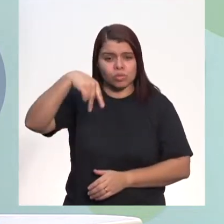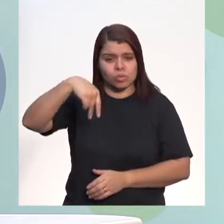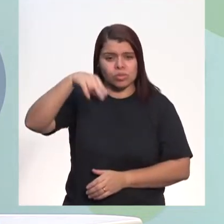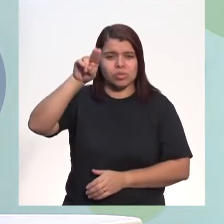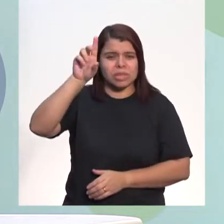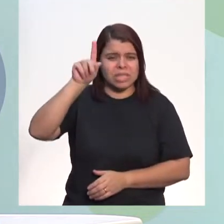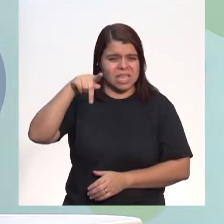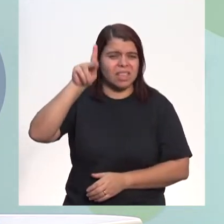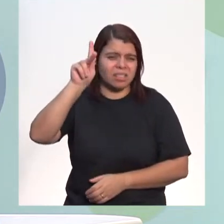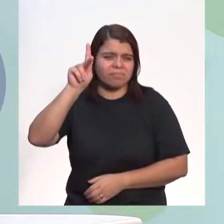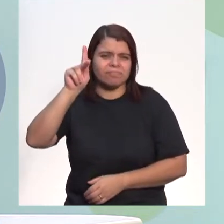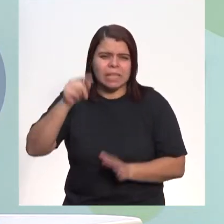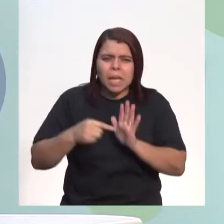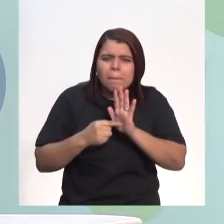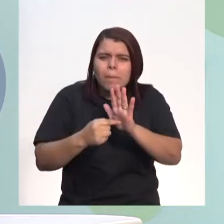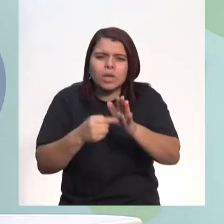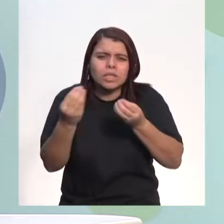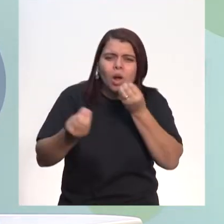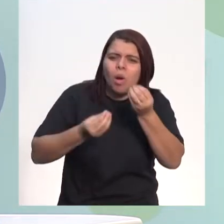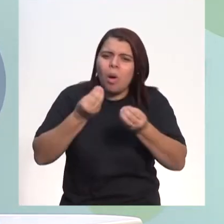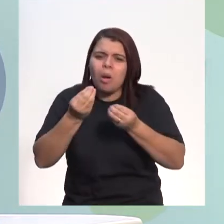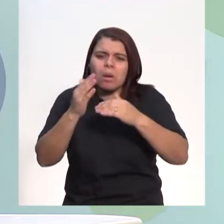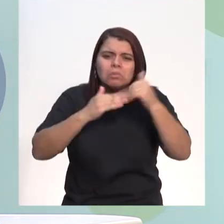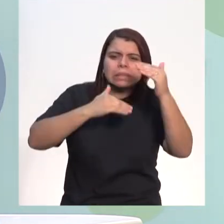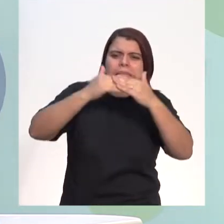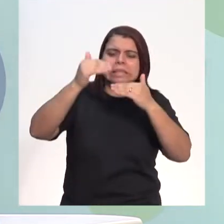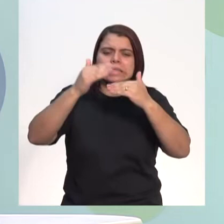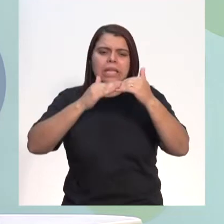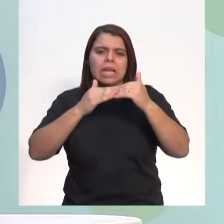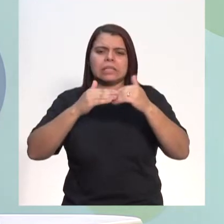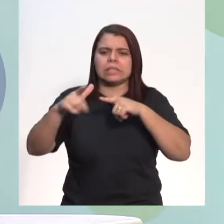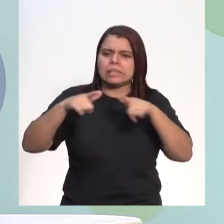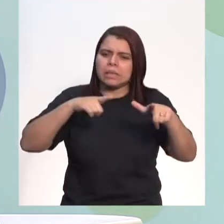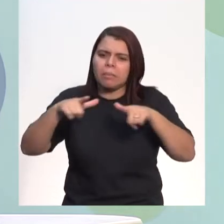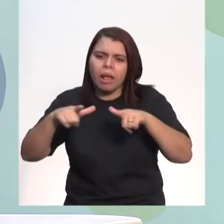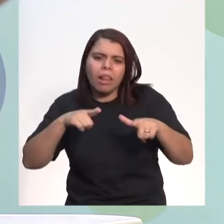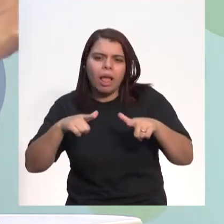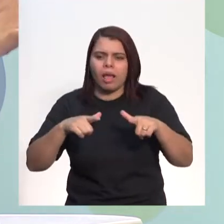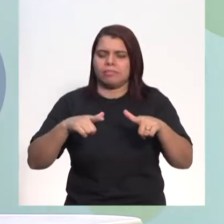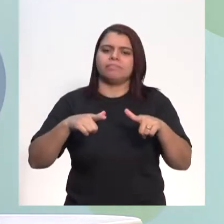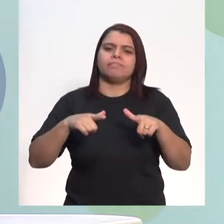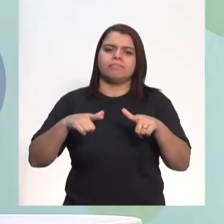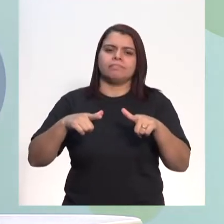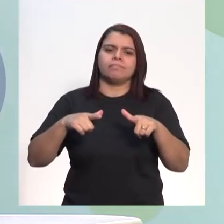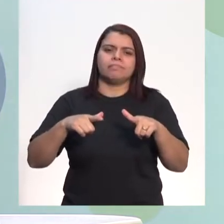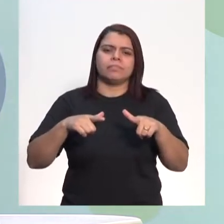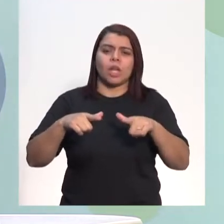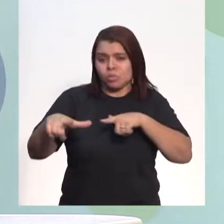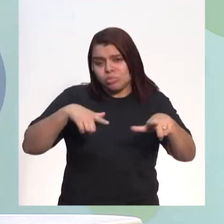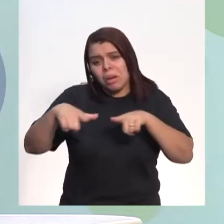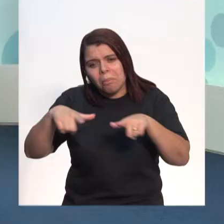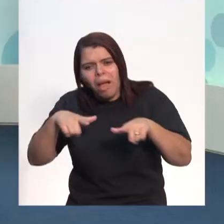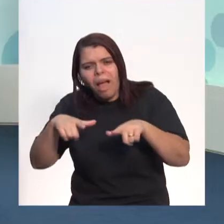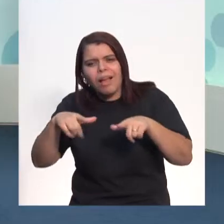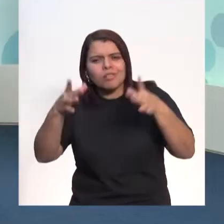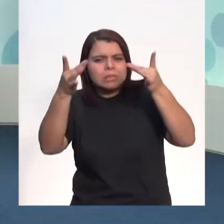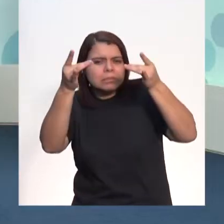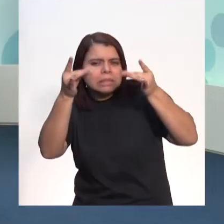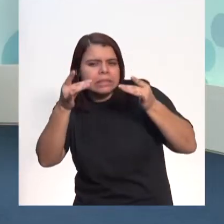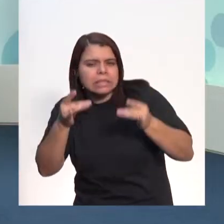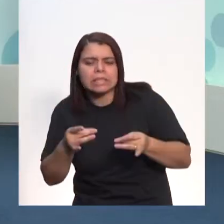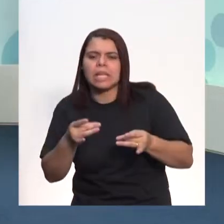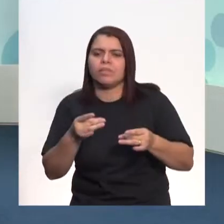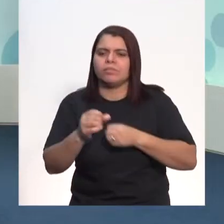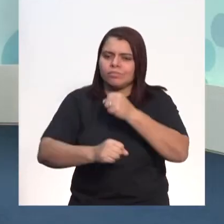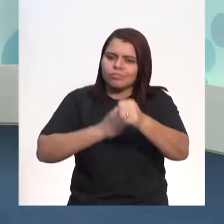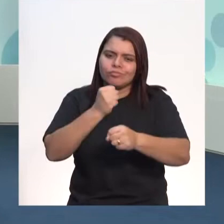realizou, onde nós temos as habilidades ali, por componente curricular e o trabalho específico também para os anos iniciais